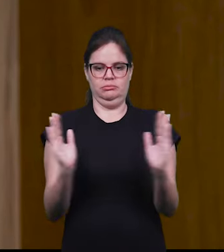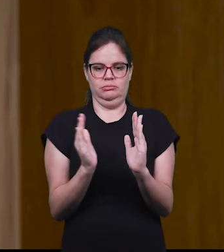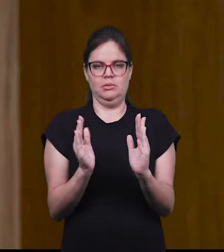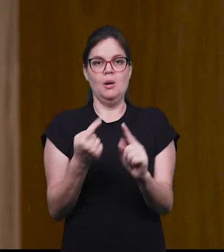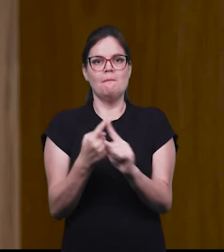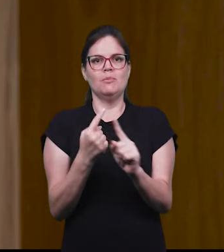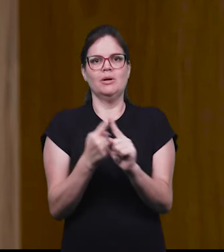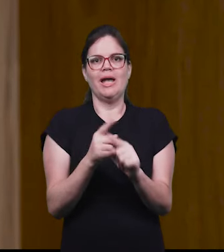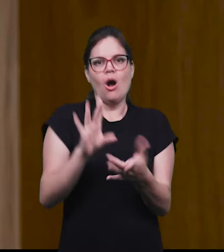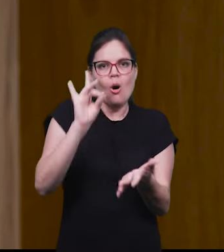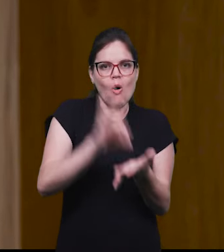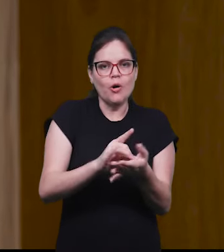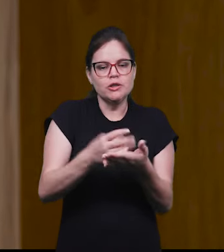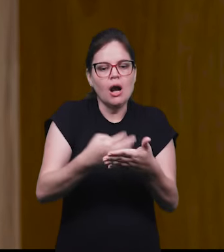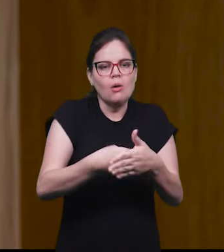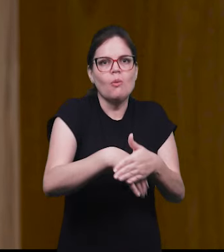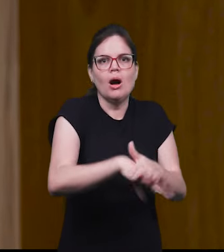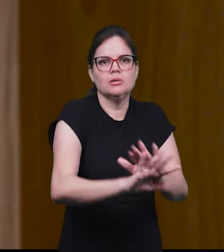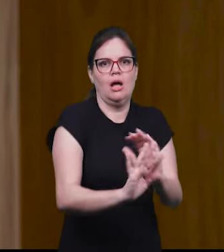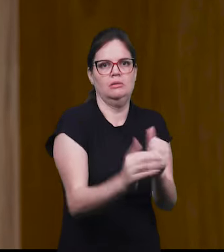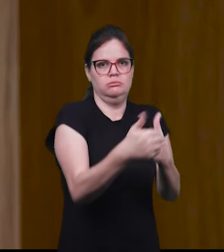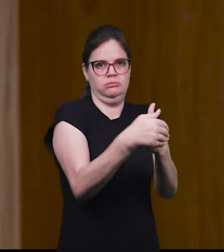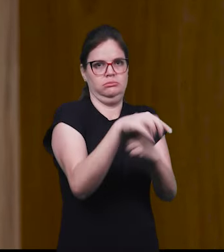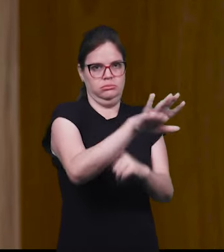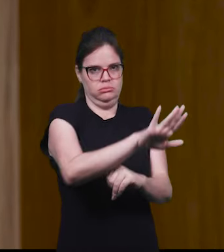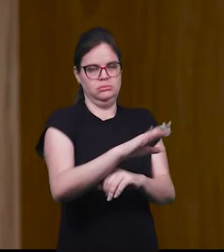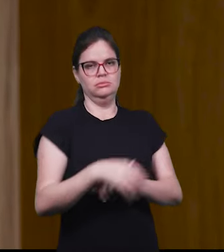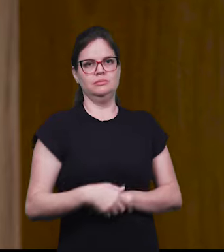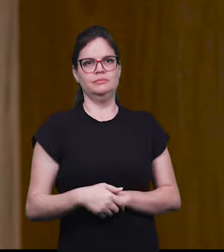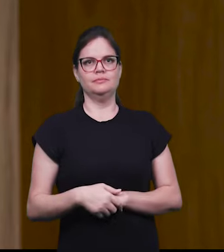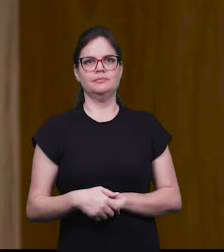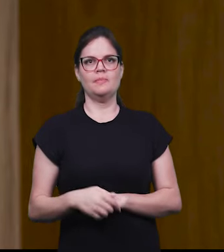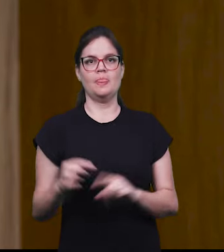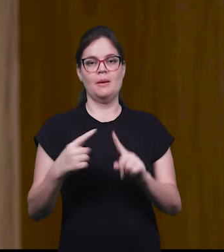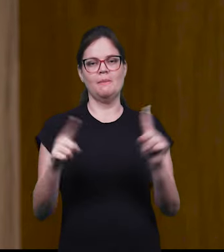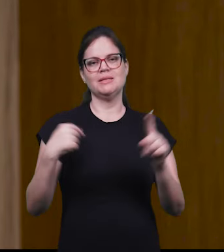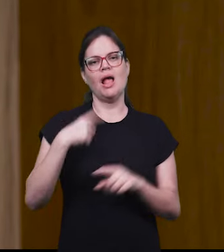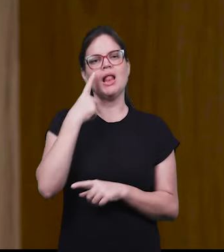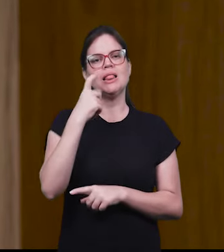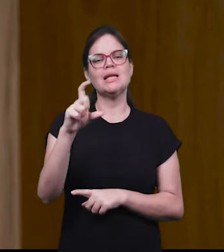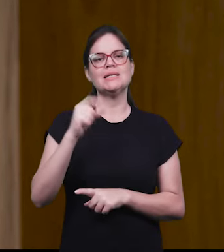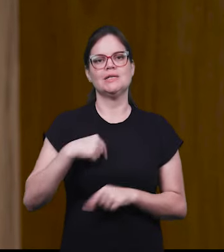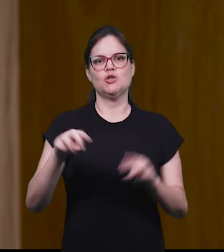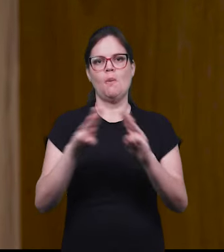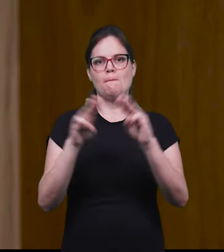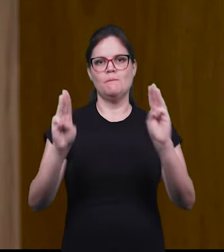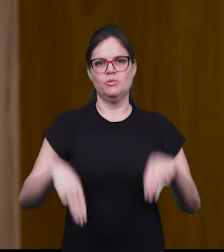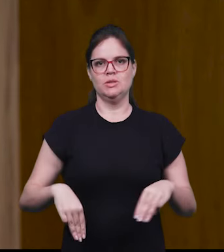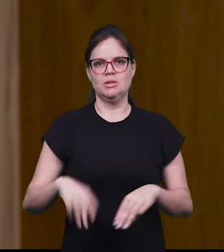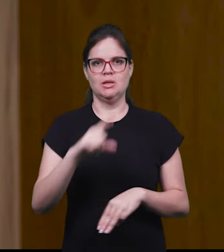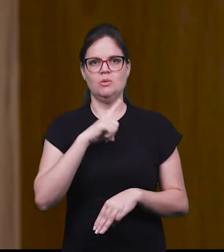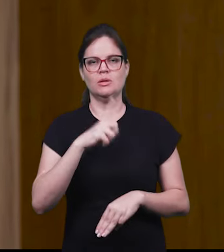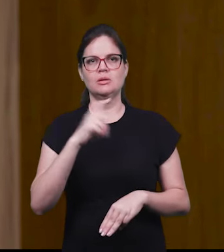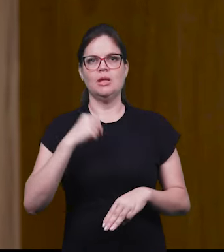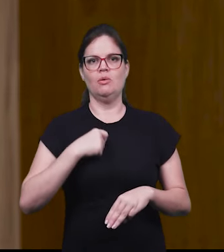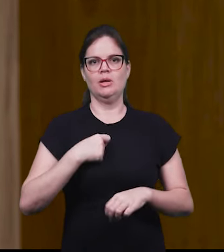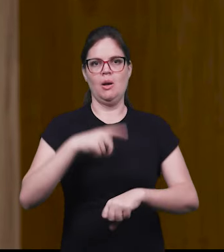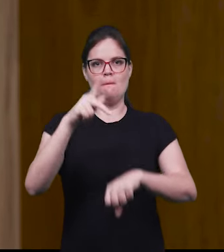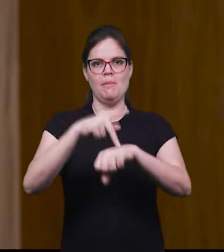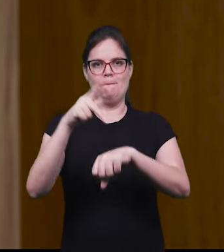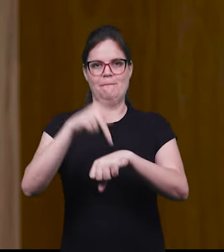Porque, dada a importância desse artefato. E é interessante porque lá no museu tem a famosa